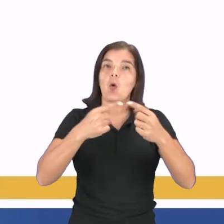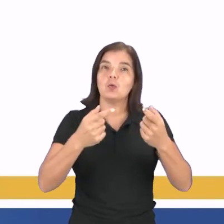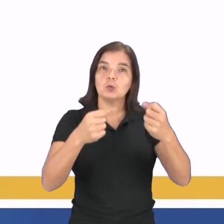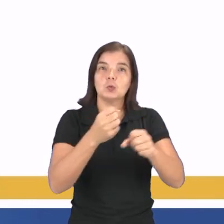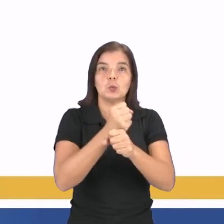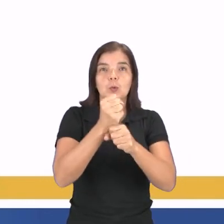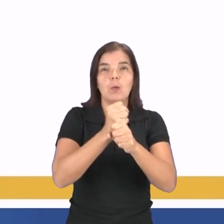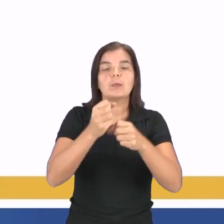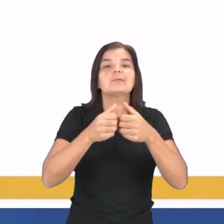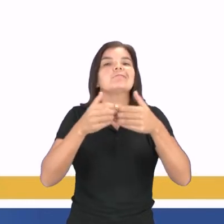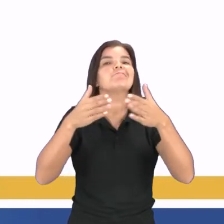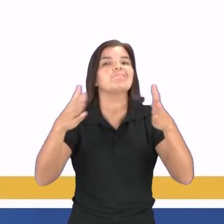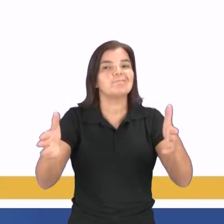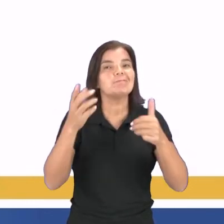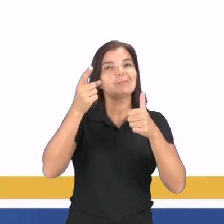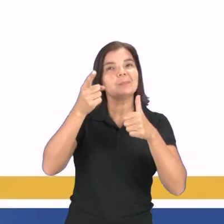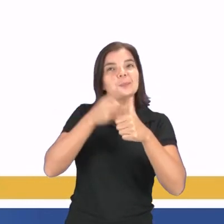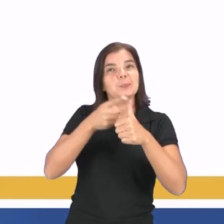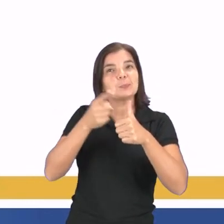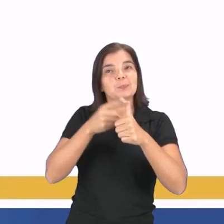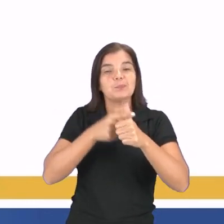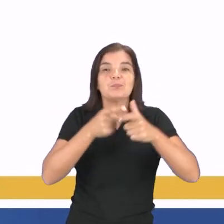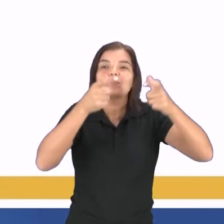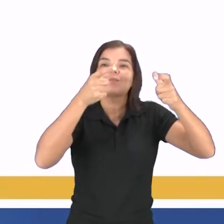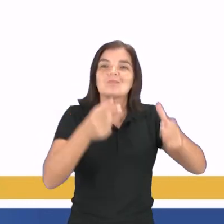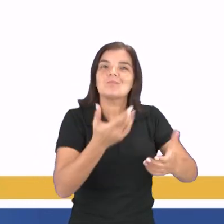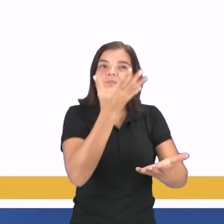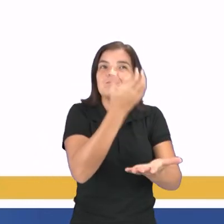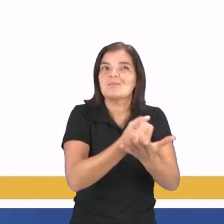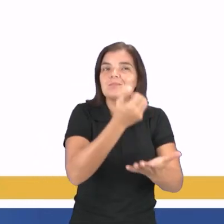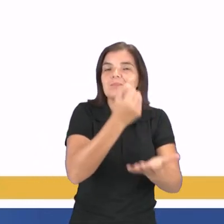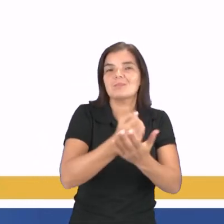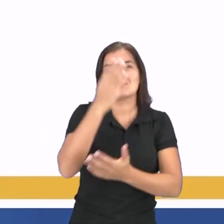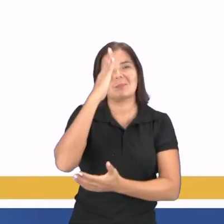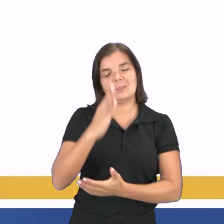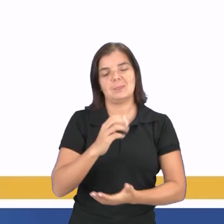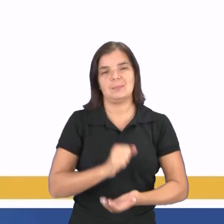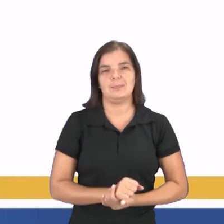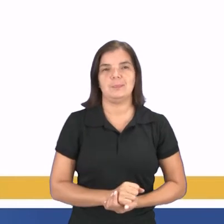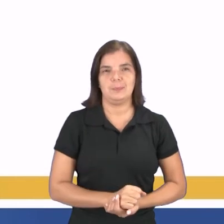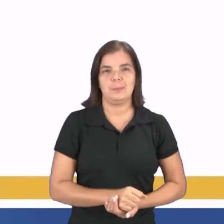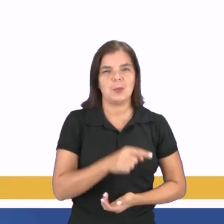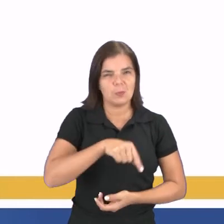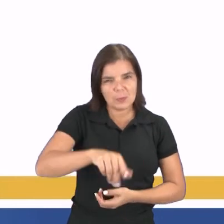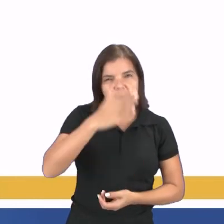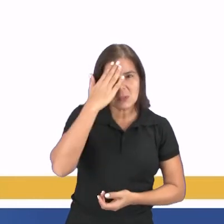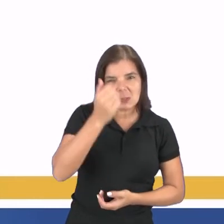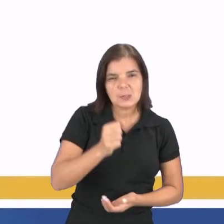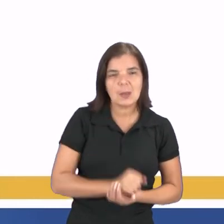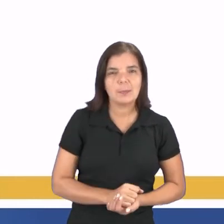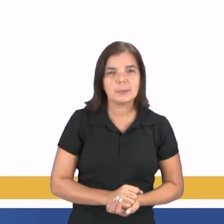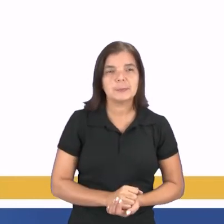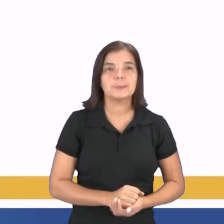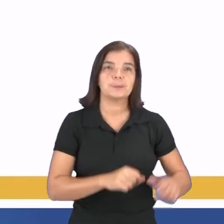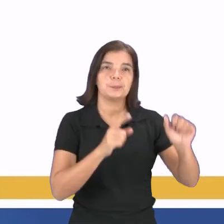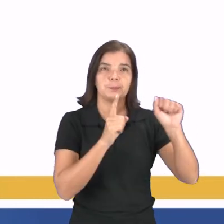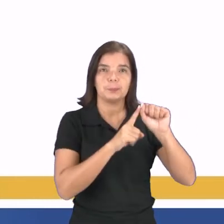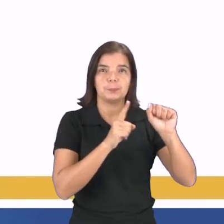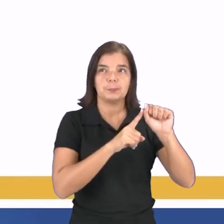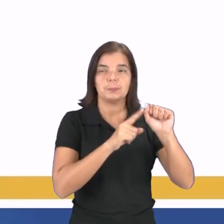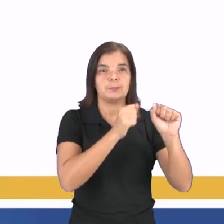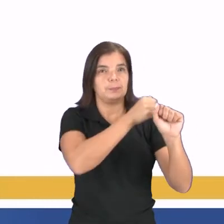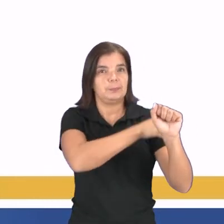Onde e qual ano foi aberto o primeiro estúdio de gravação brasileira? Você sabe? Vamos lá as